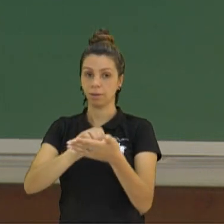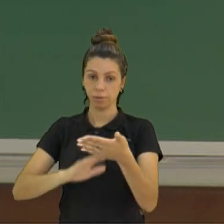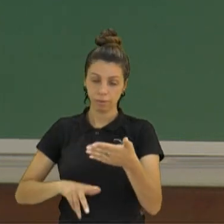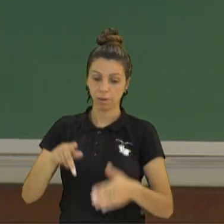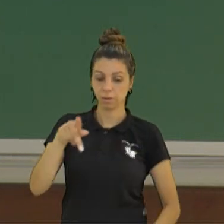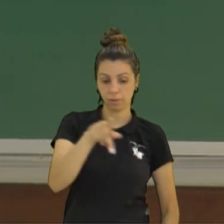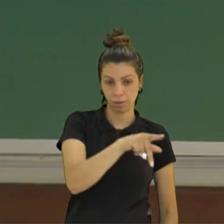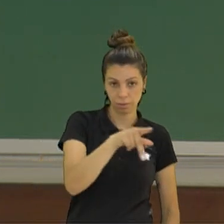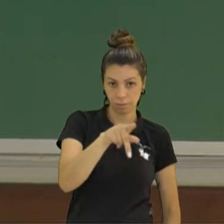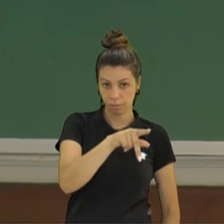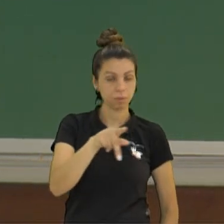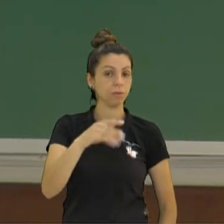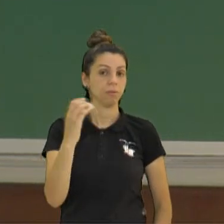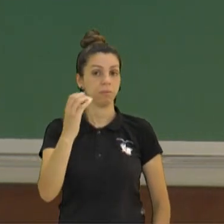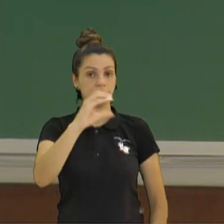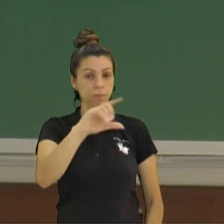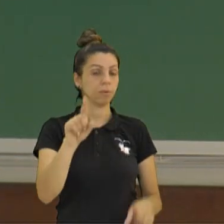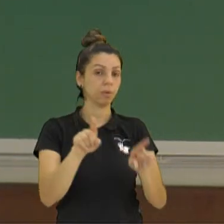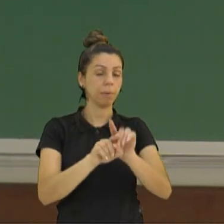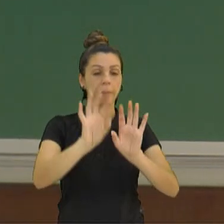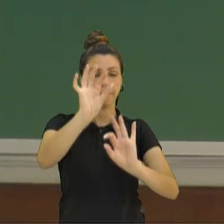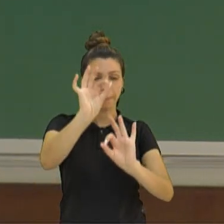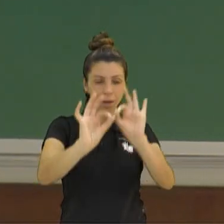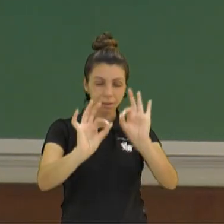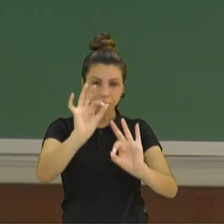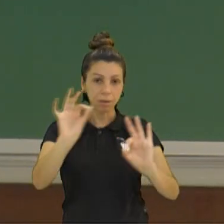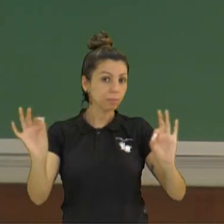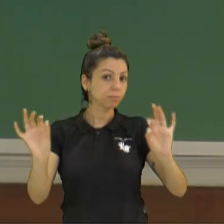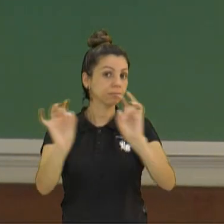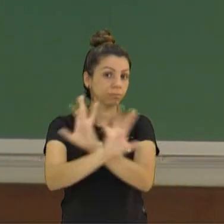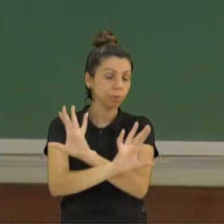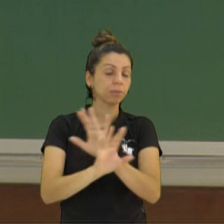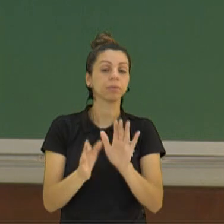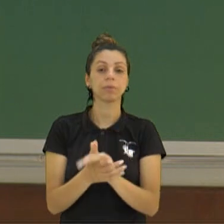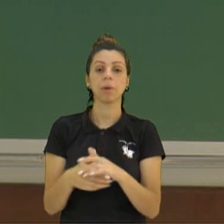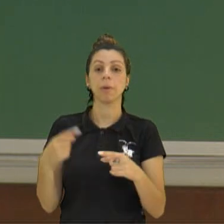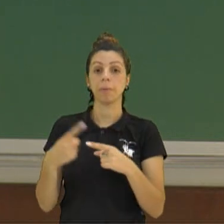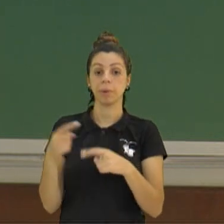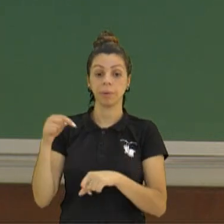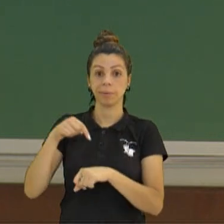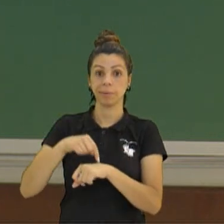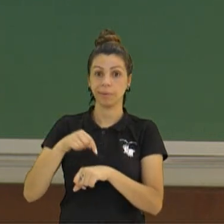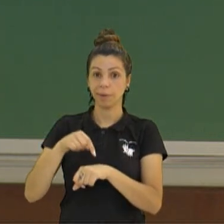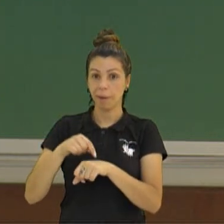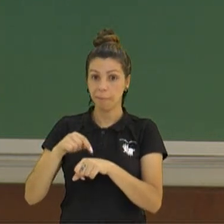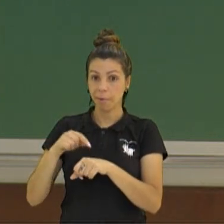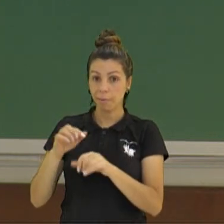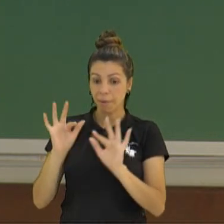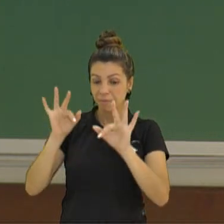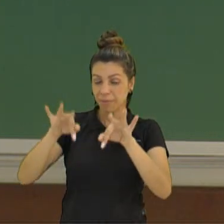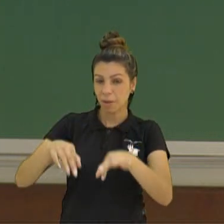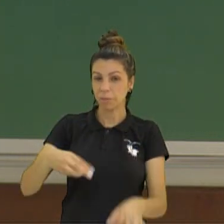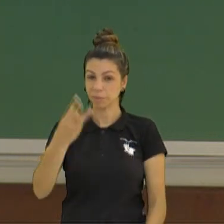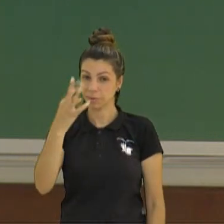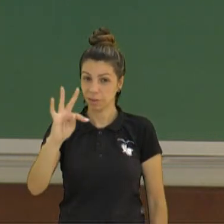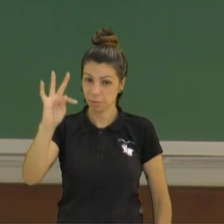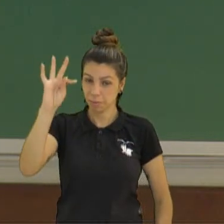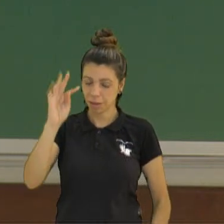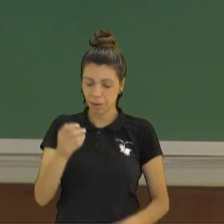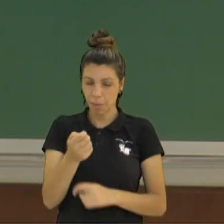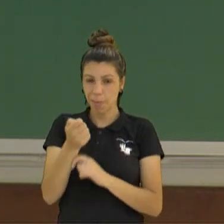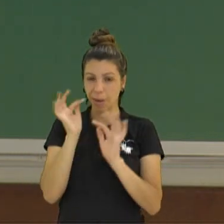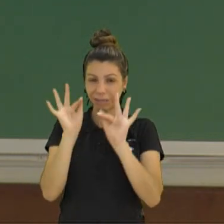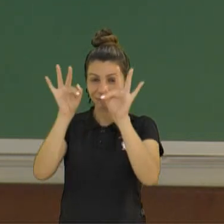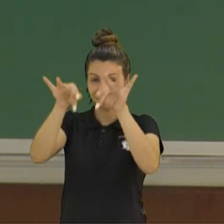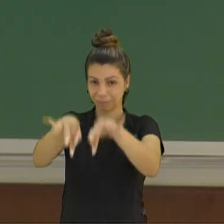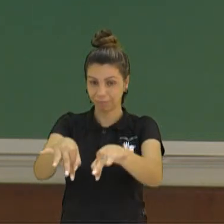da escola lá no Google Classroom? Deixar tudo pronto, deixar tudo em ordem, porque o tempo para terminar o trimestre já está acabando. Então, deixa